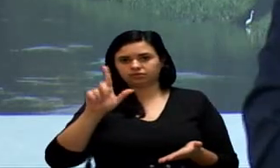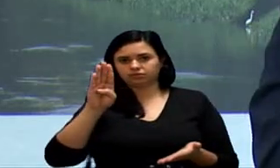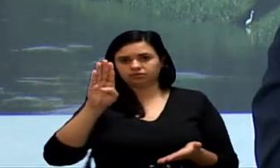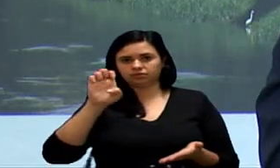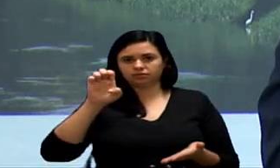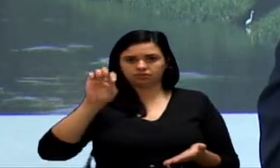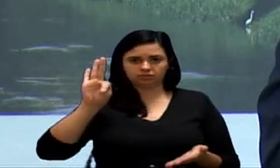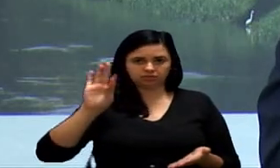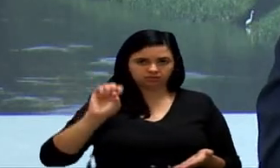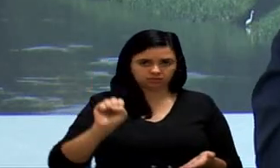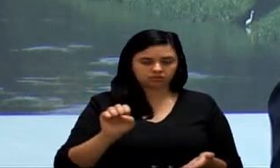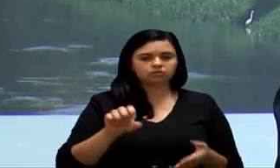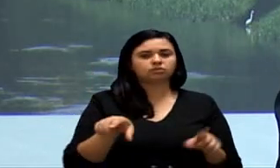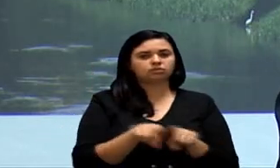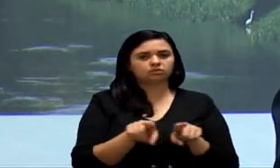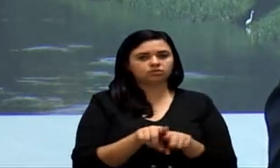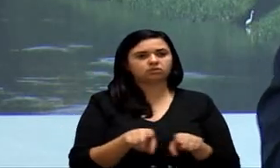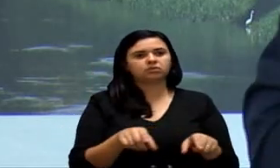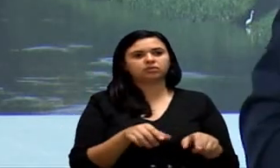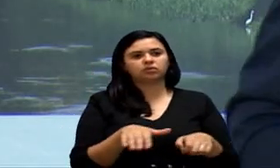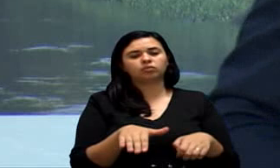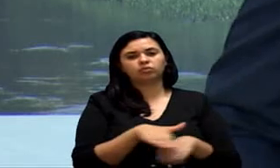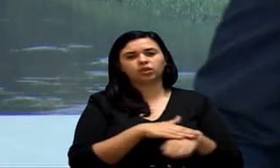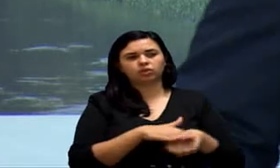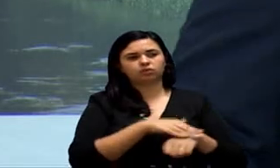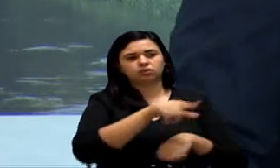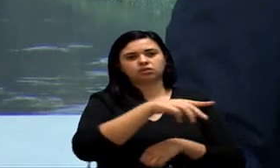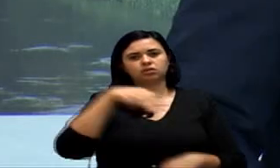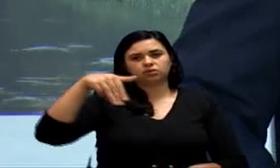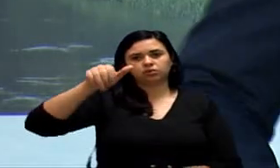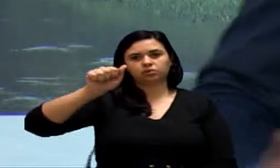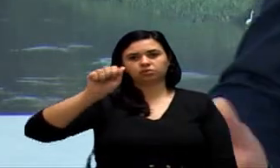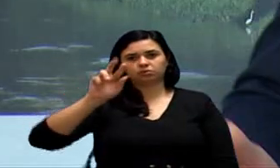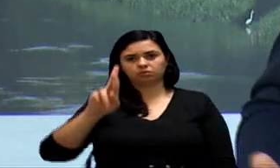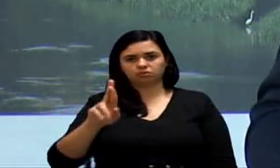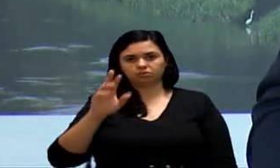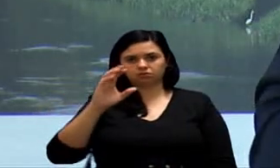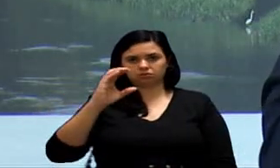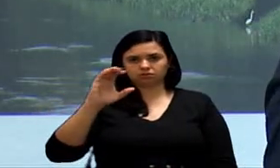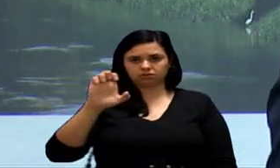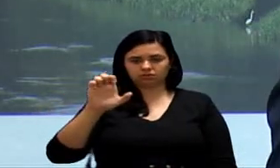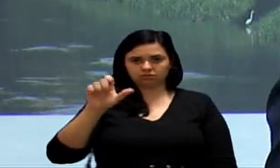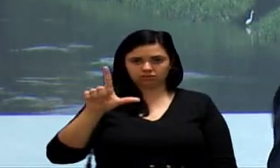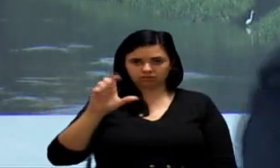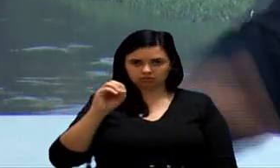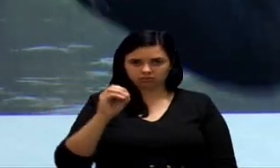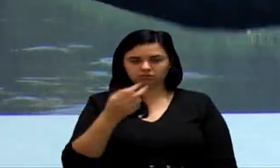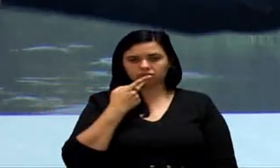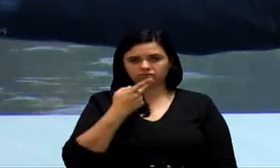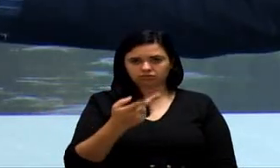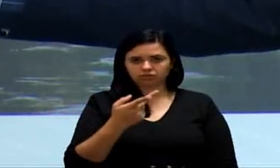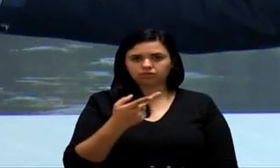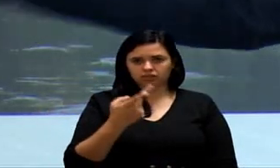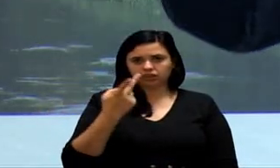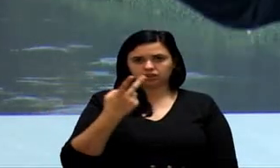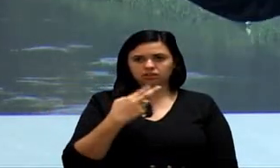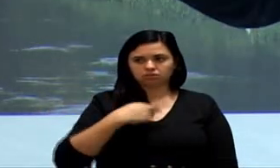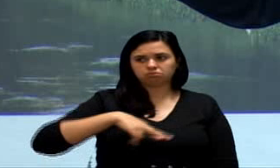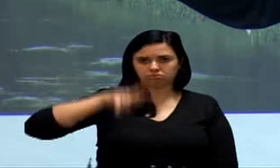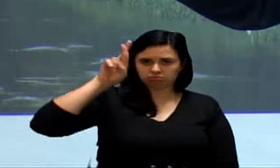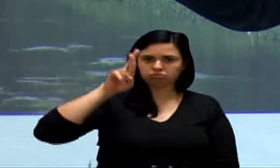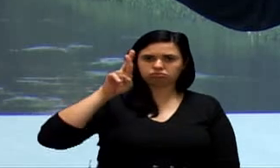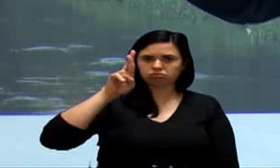E com Marcelo Branco, o que, que eu fiz aqui? Em nome de todos os colegas e da população, que eu continuo atendendo o povo